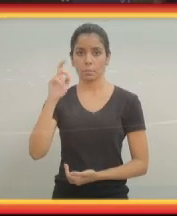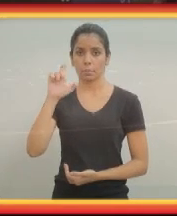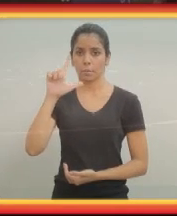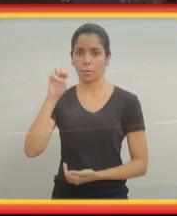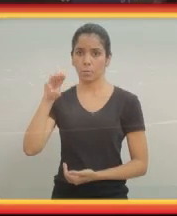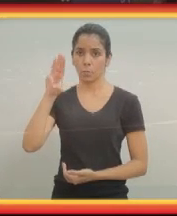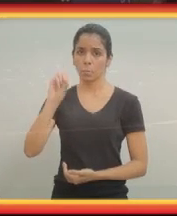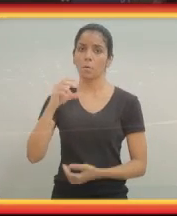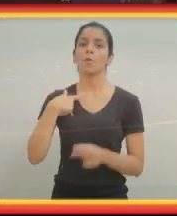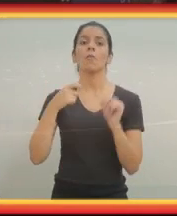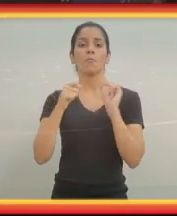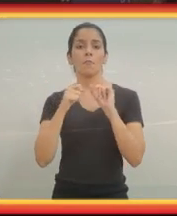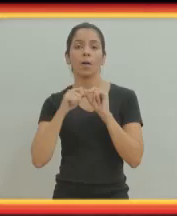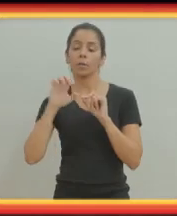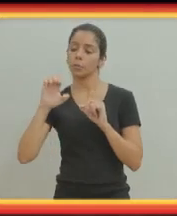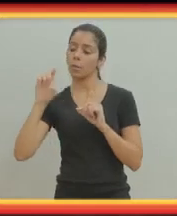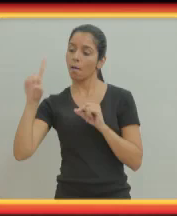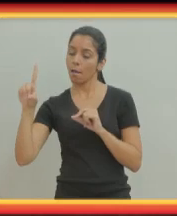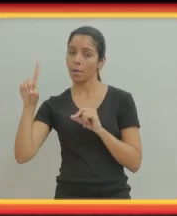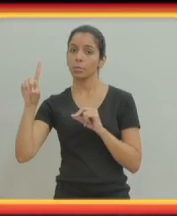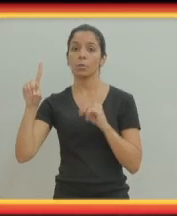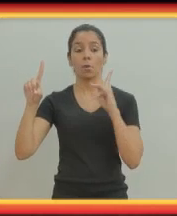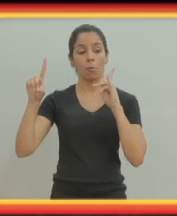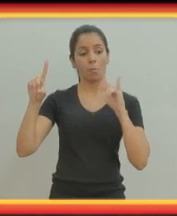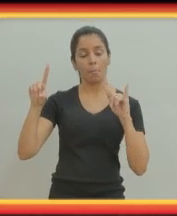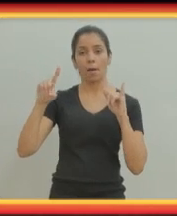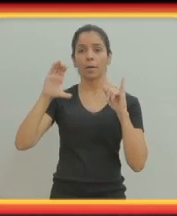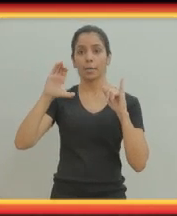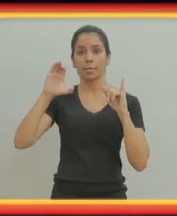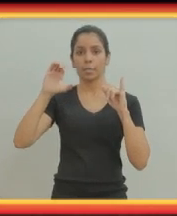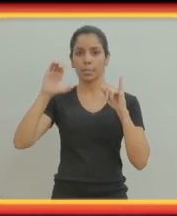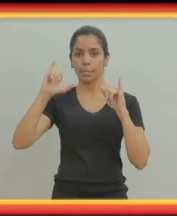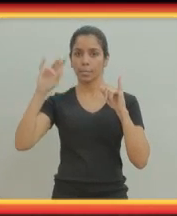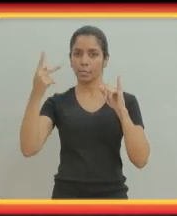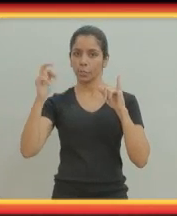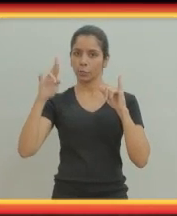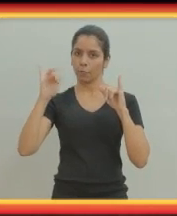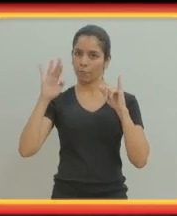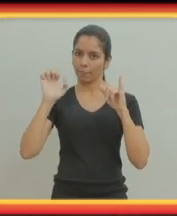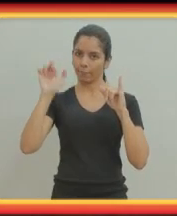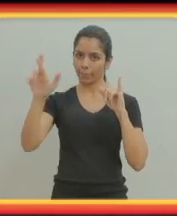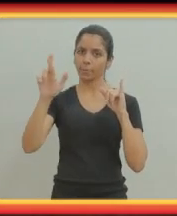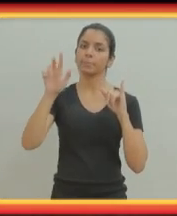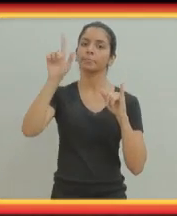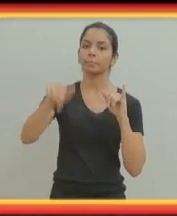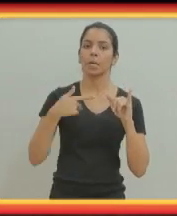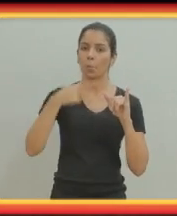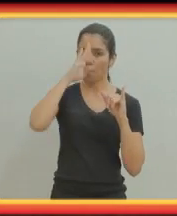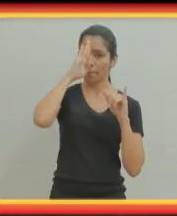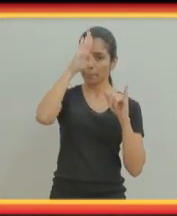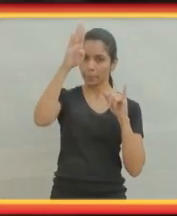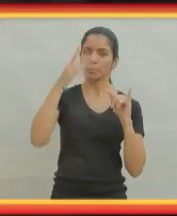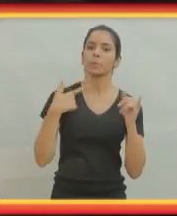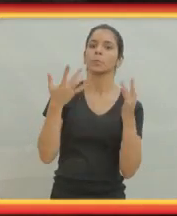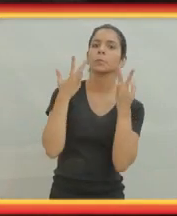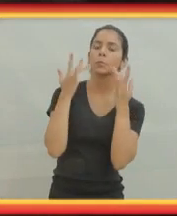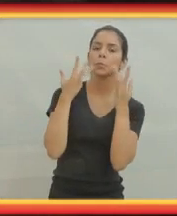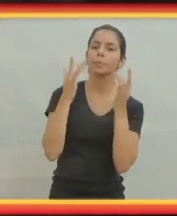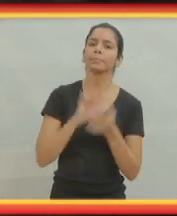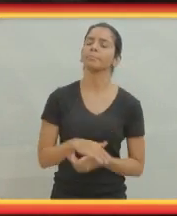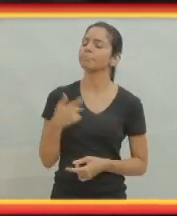Sou o Telmo Fernandes, faço o Ed, que é o pai do menino, do Christopher, que é o menino protagonista da peça.